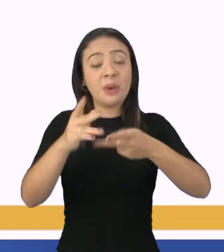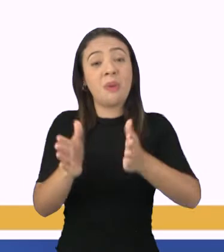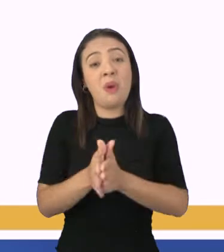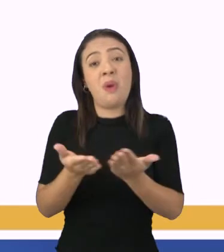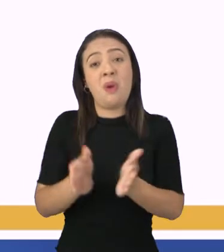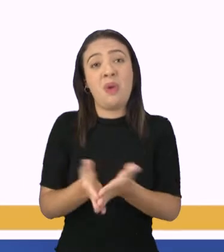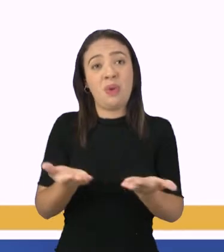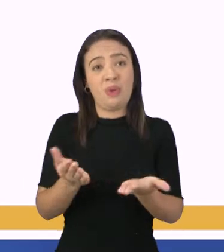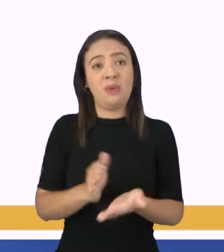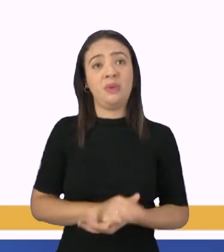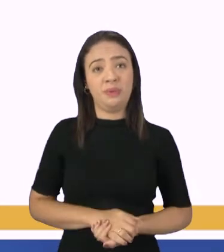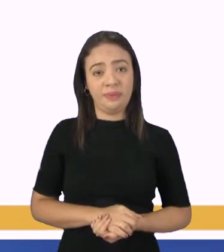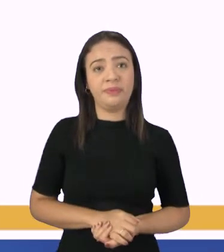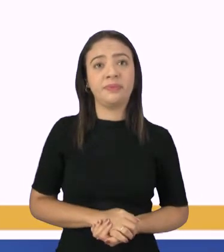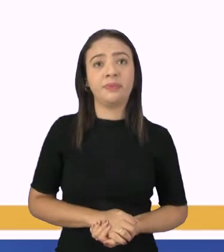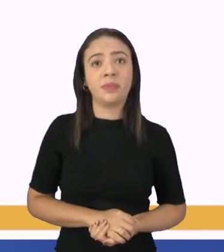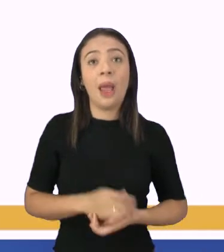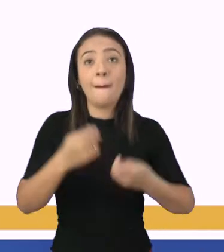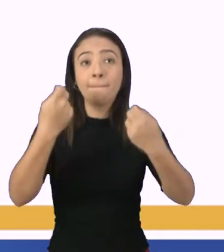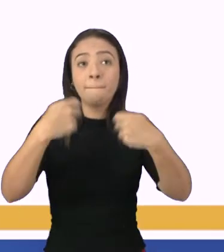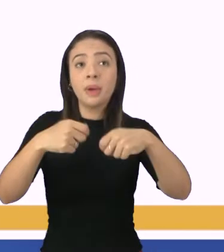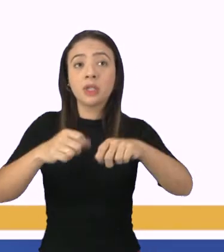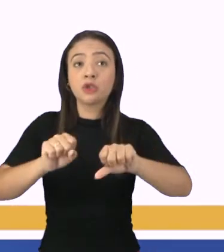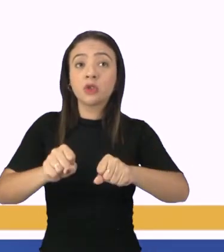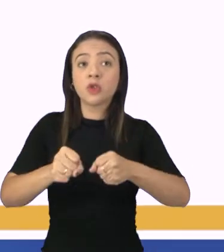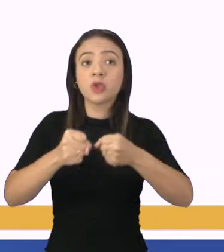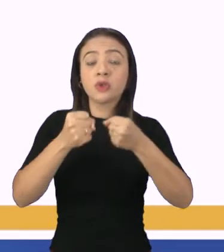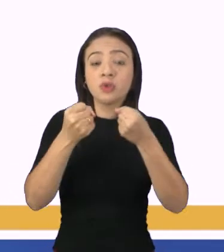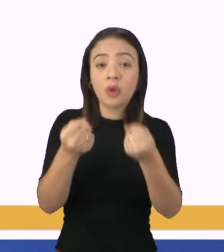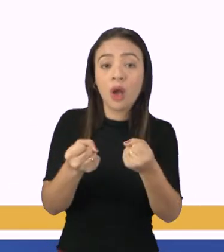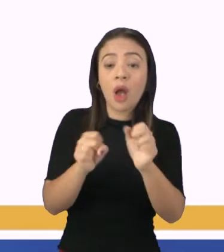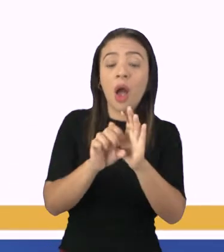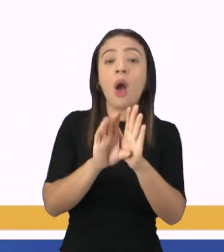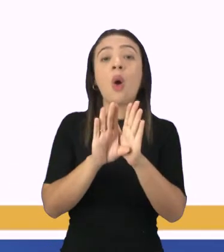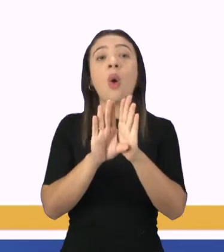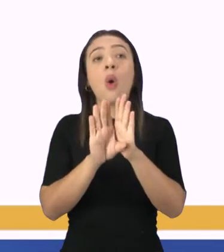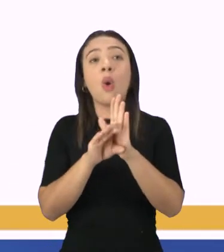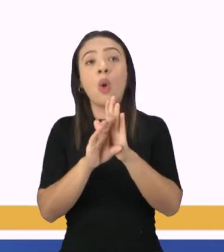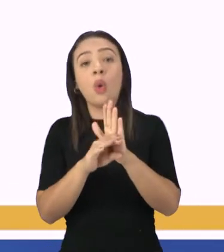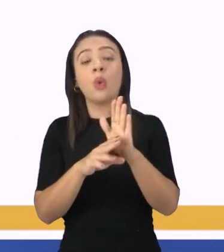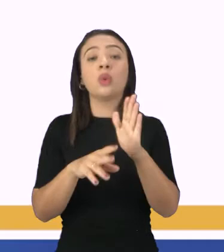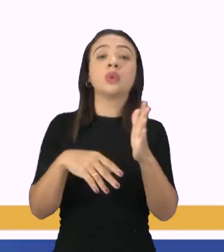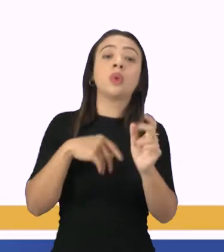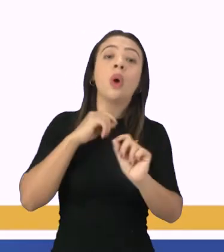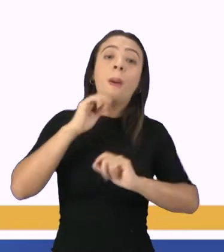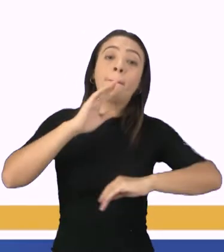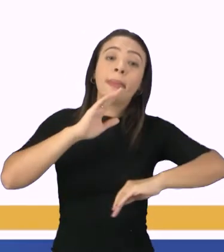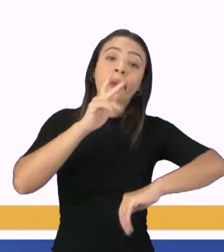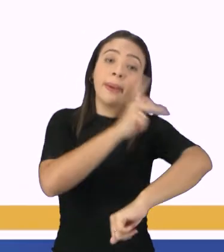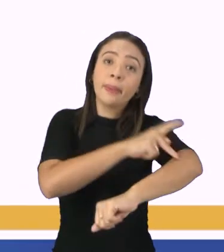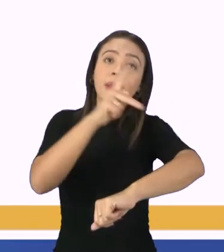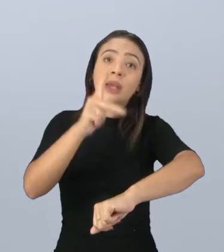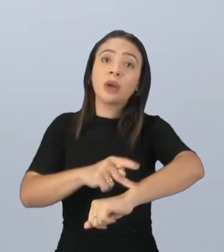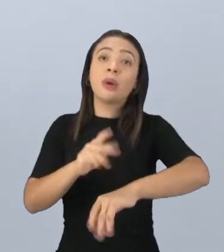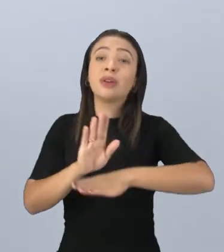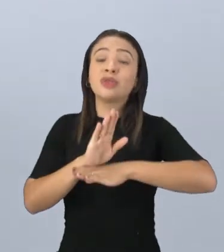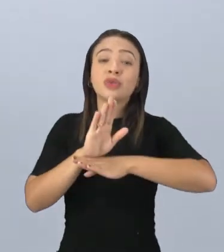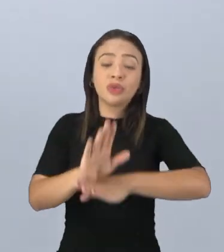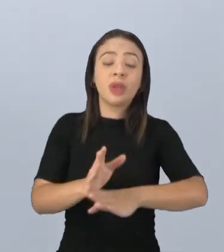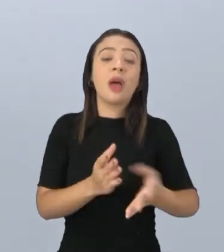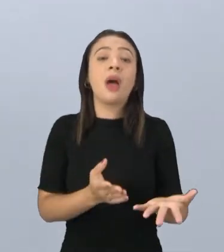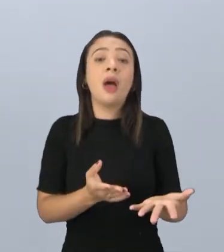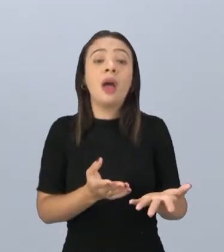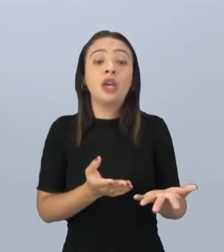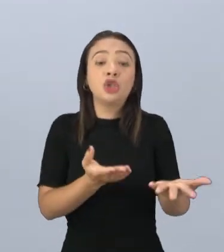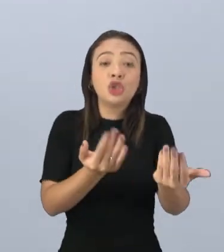vulnerável, diz Júlia. É necessário trabalhar os conteúdos pedagógicos para recuperar esses jovens cidadãos.